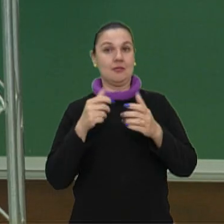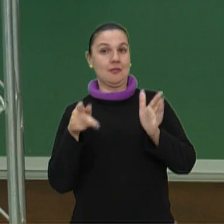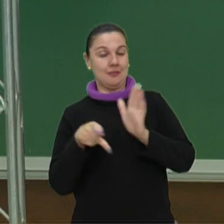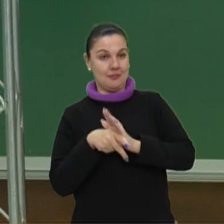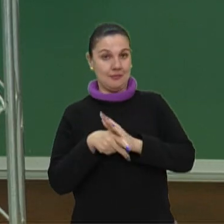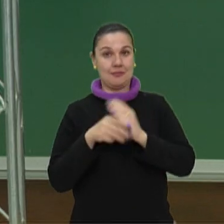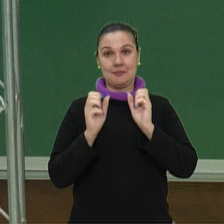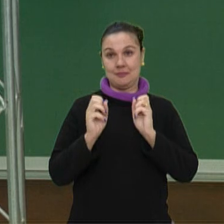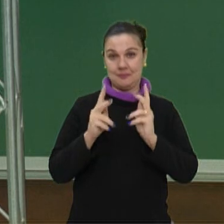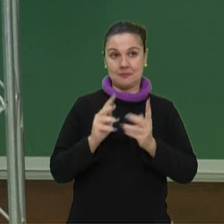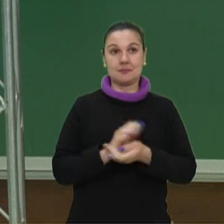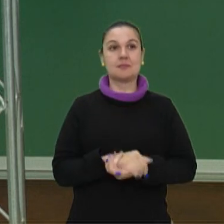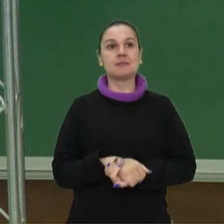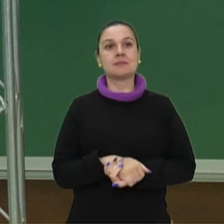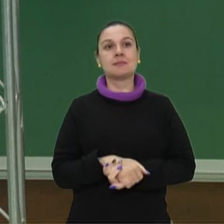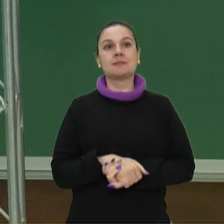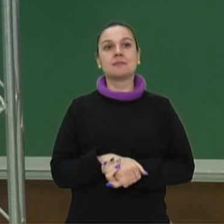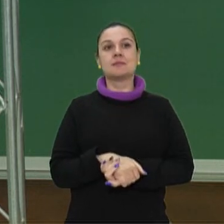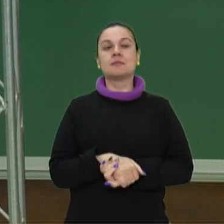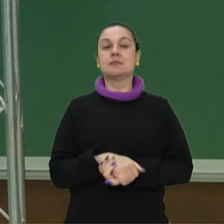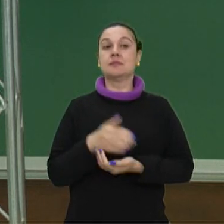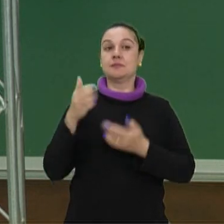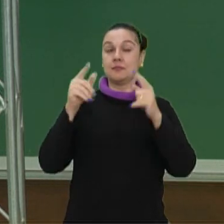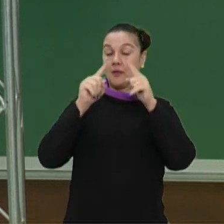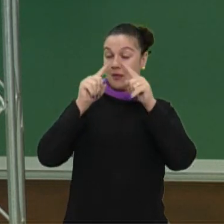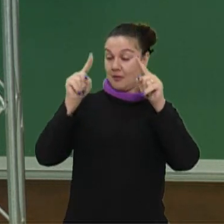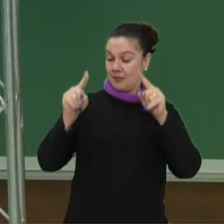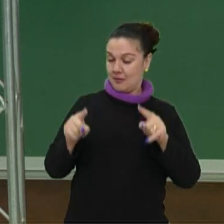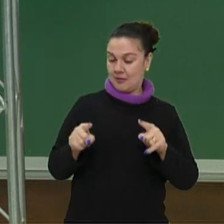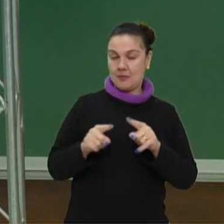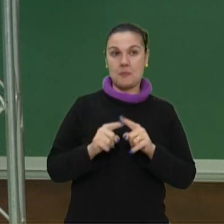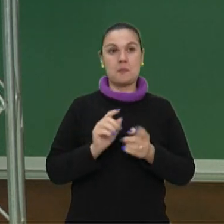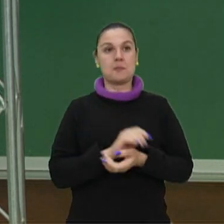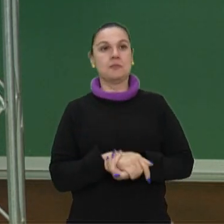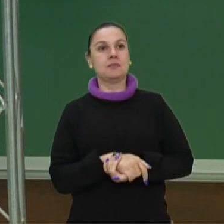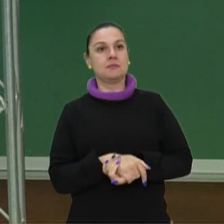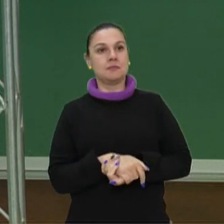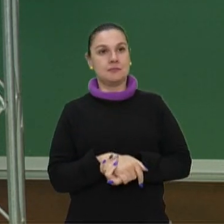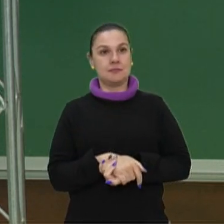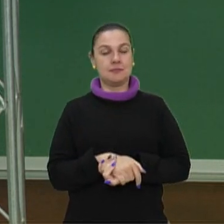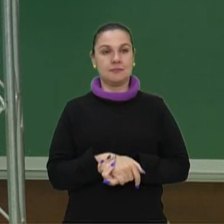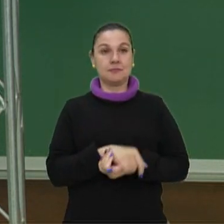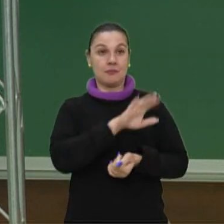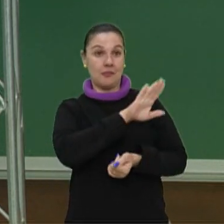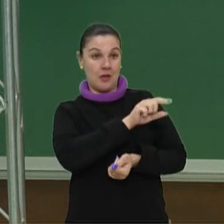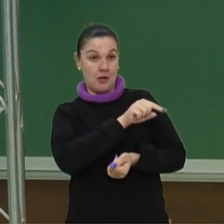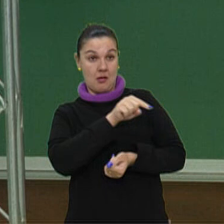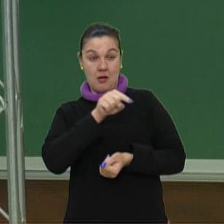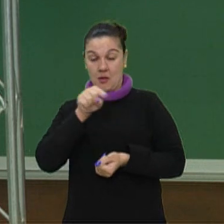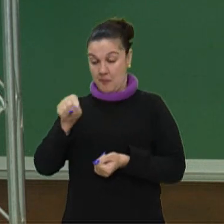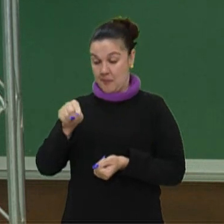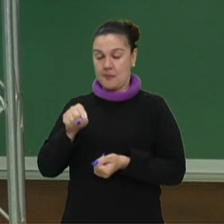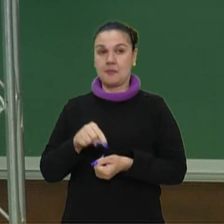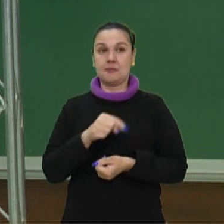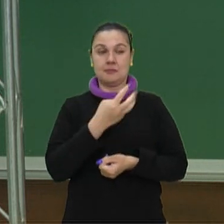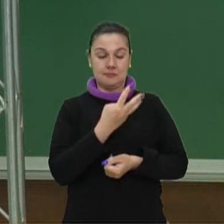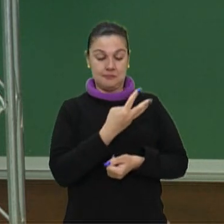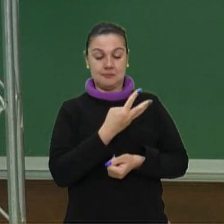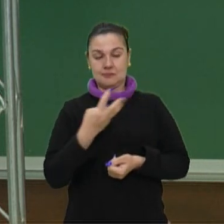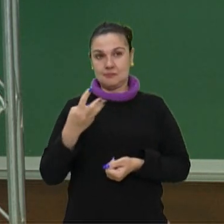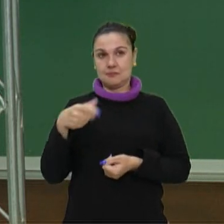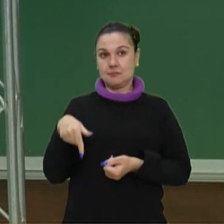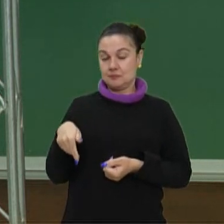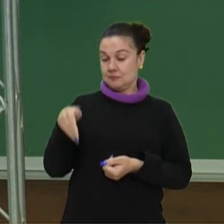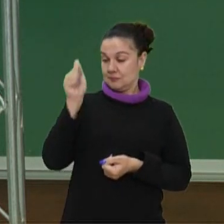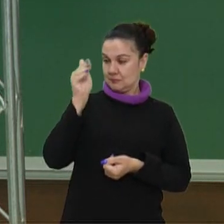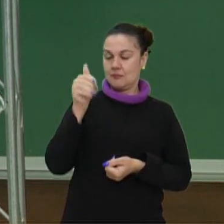retângulo, ok? Desenhei o retângulo aqui, ó. Então a base eu coloquei como sendo 3